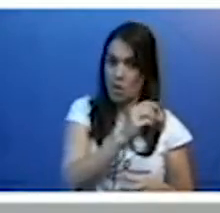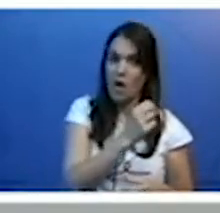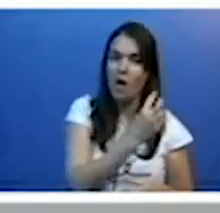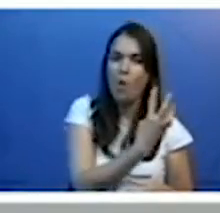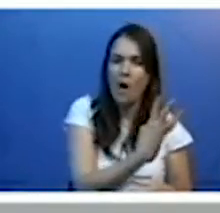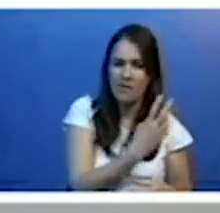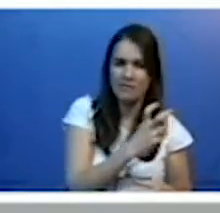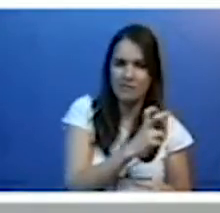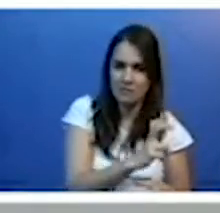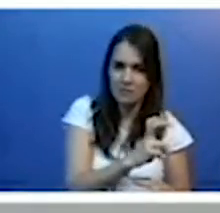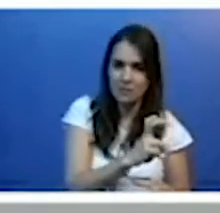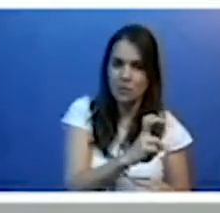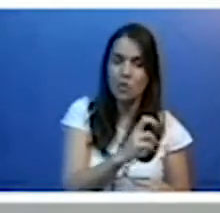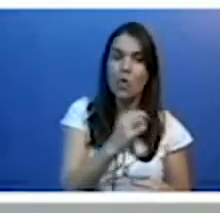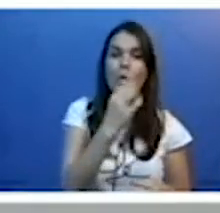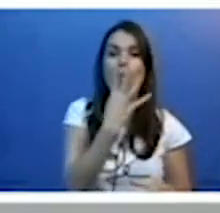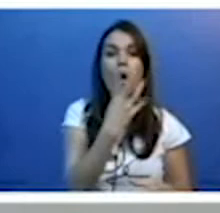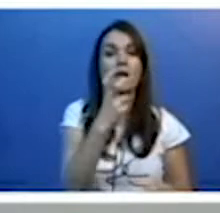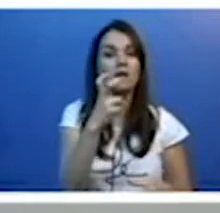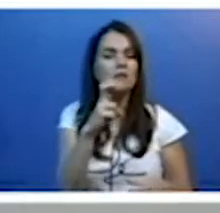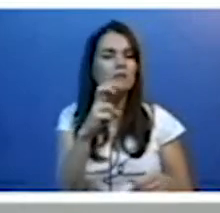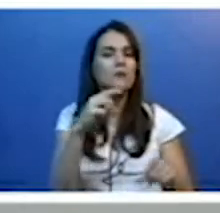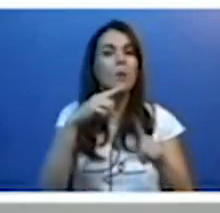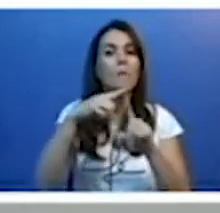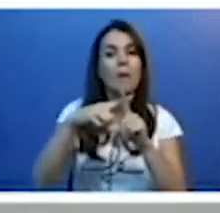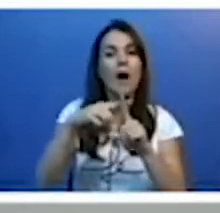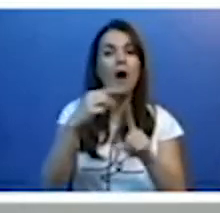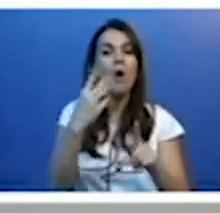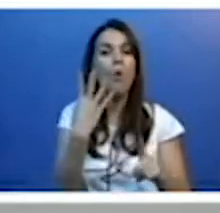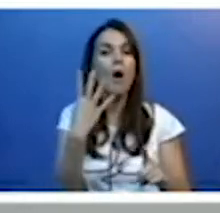45, 45 mais 45,